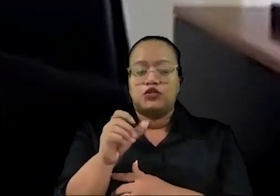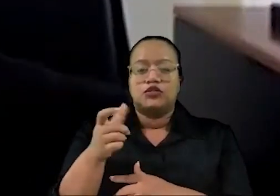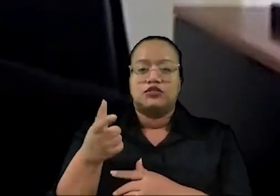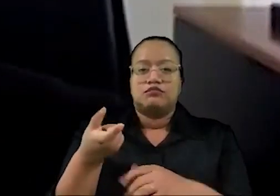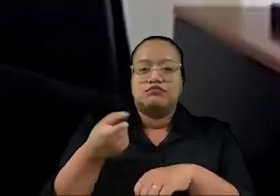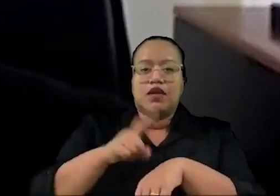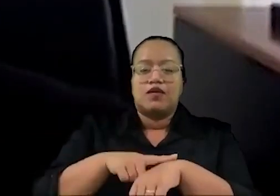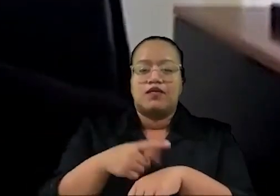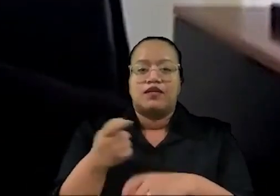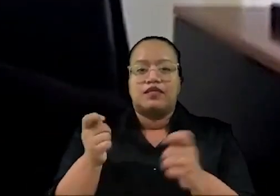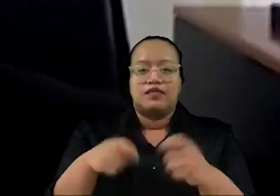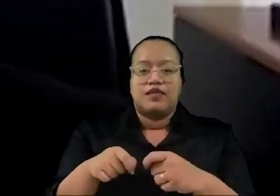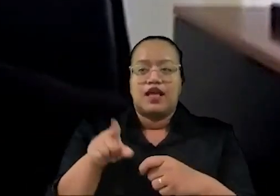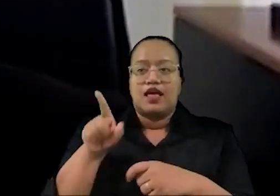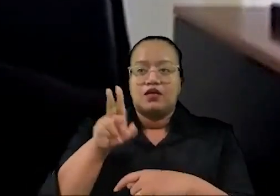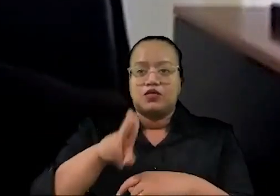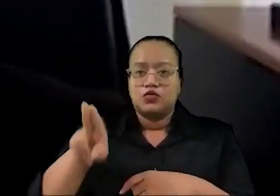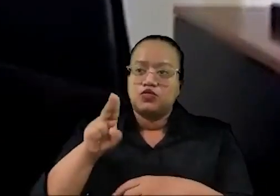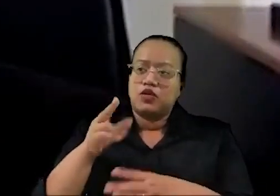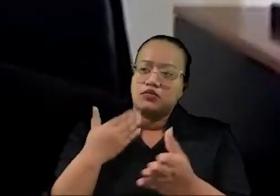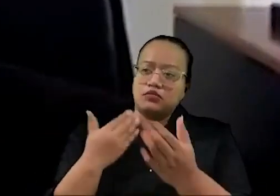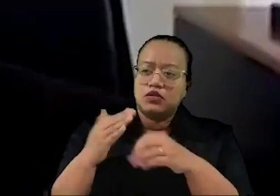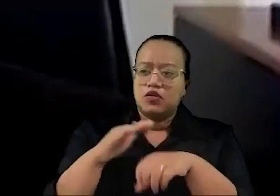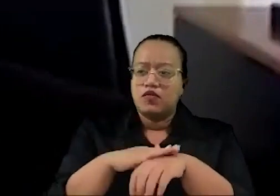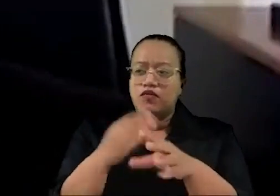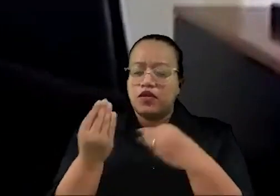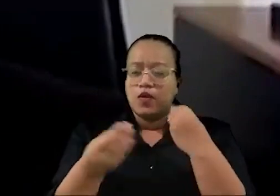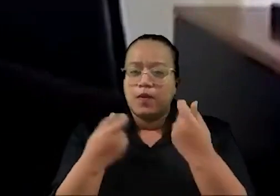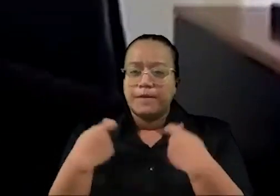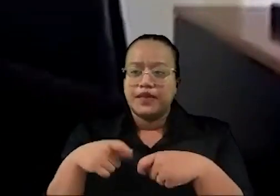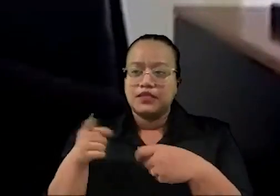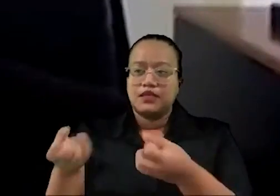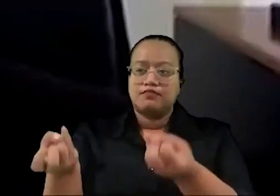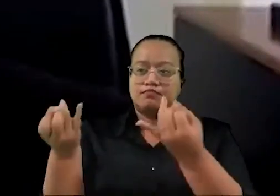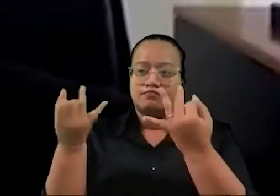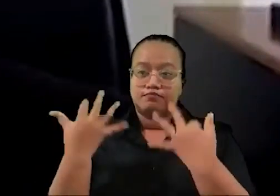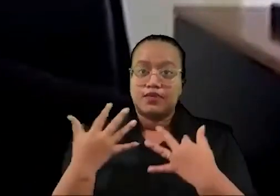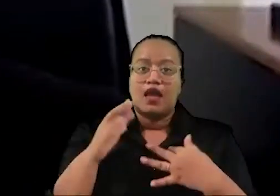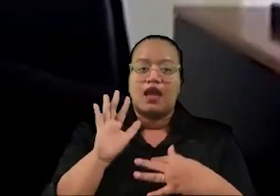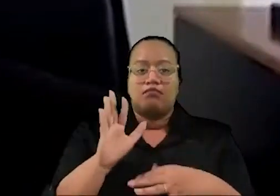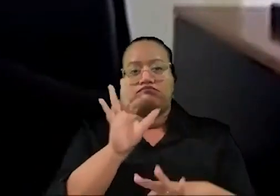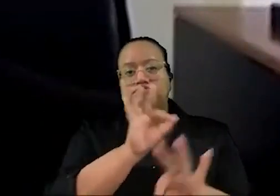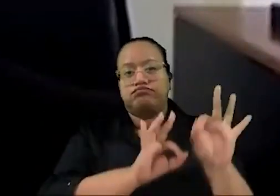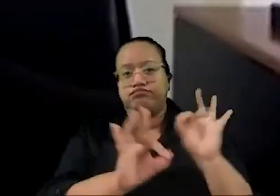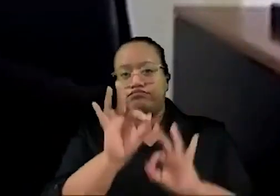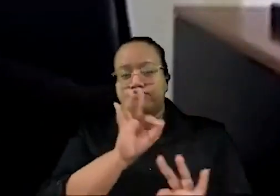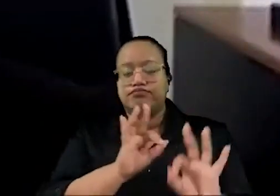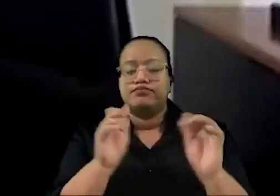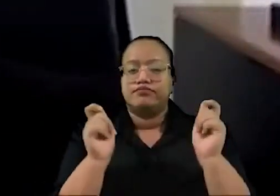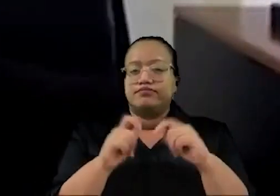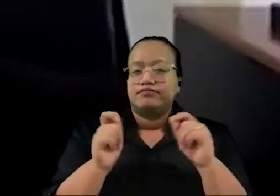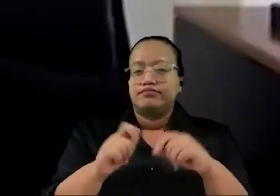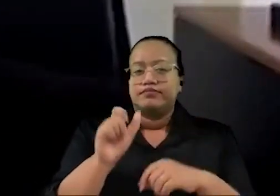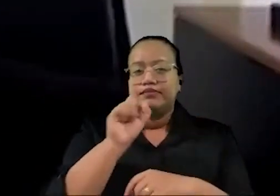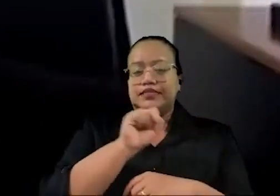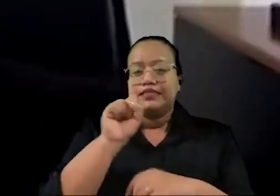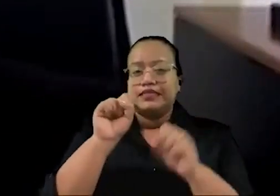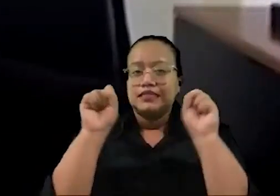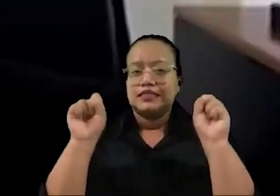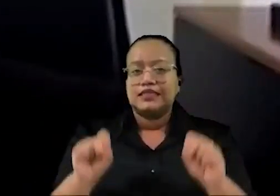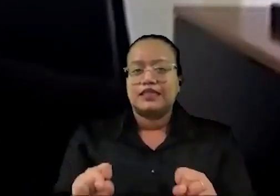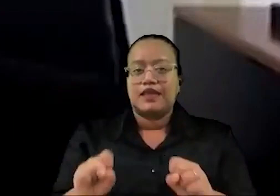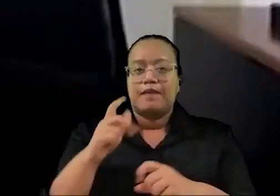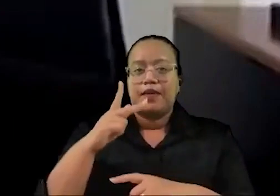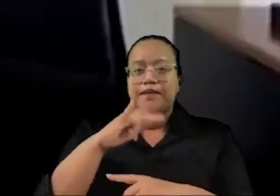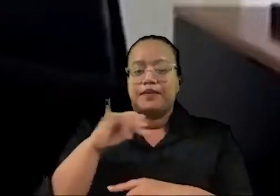já desenvolver com o PJE, e isso traz celeridade para que a gente possa vencer os milhares de processos,